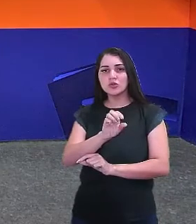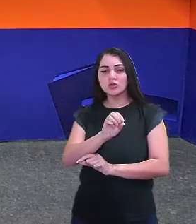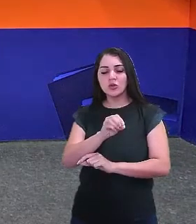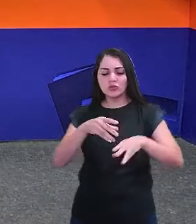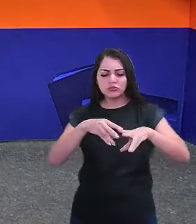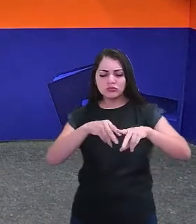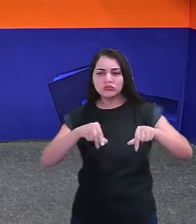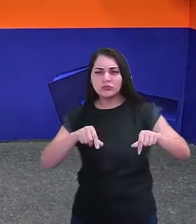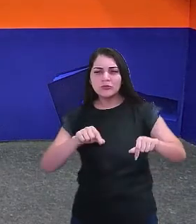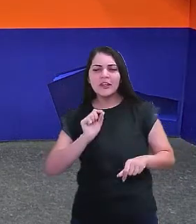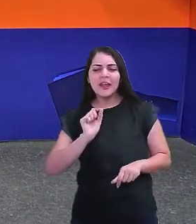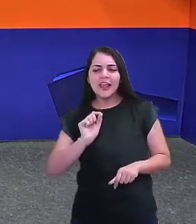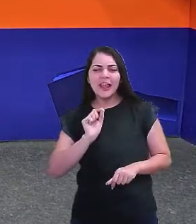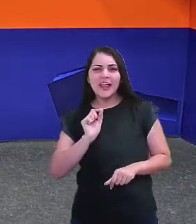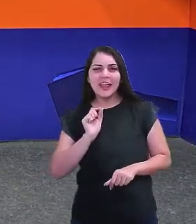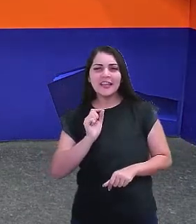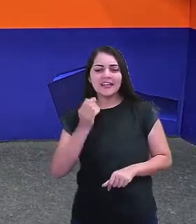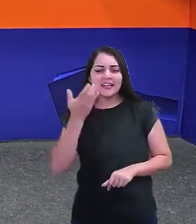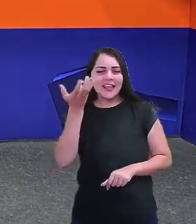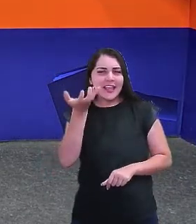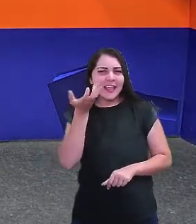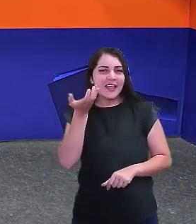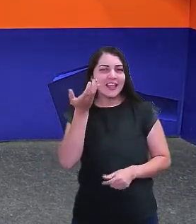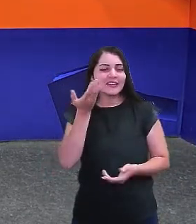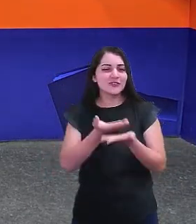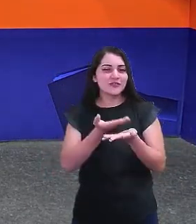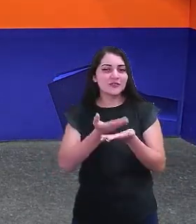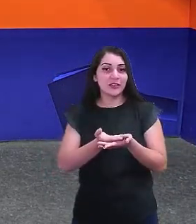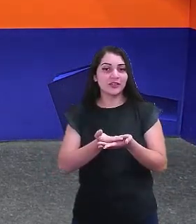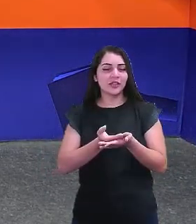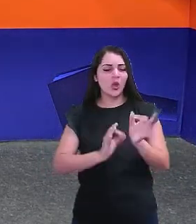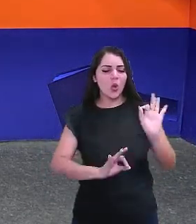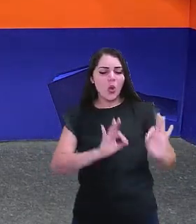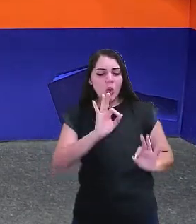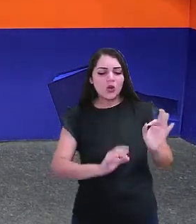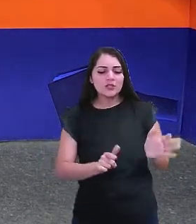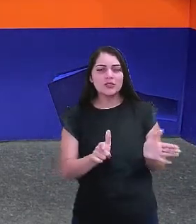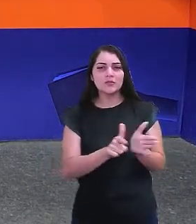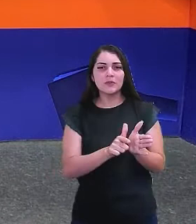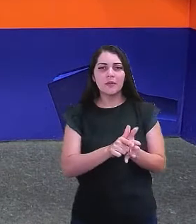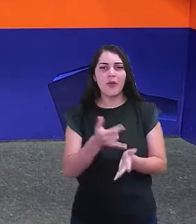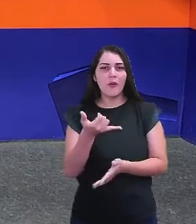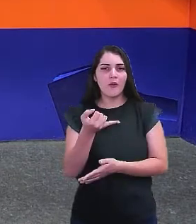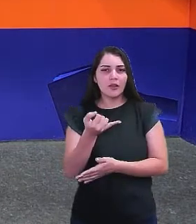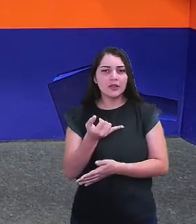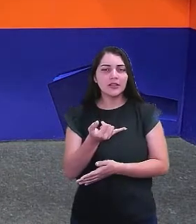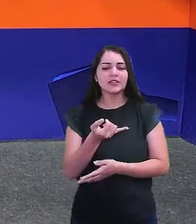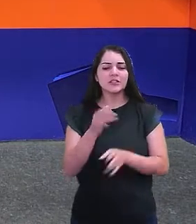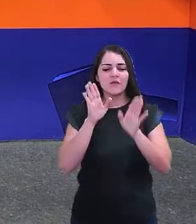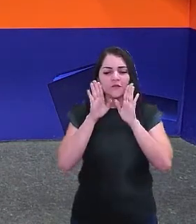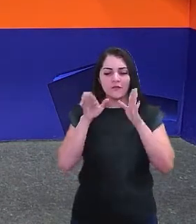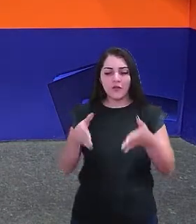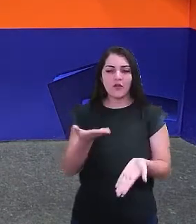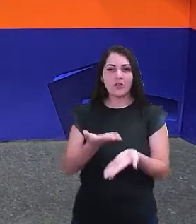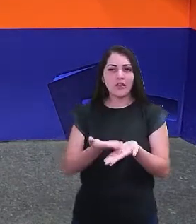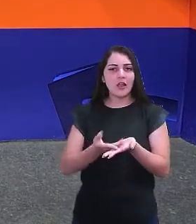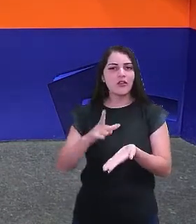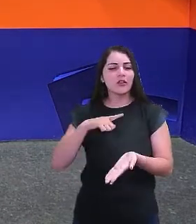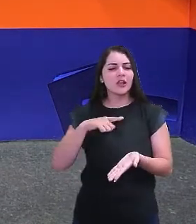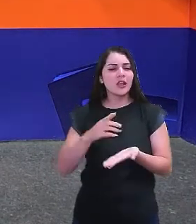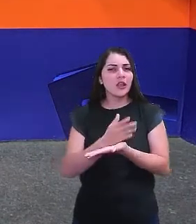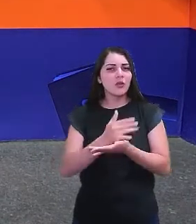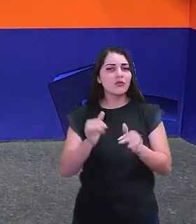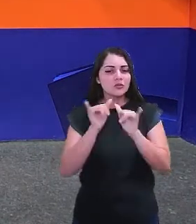escutar? Então, ó, prepara papel e caneta, tudo direitinho, presta atenção, foca na aula, que a gente tem algumas informações e a aula está